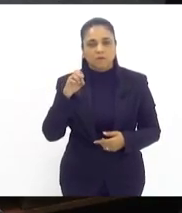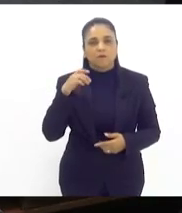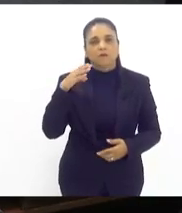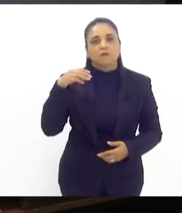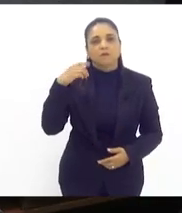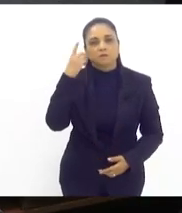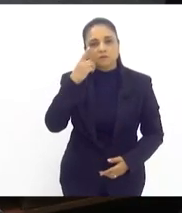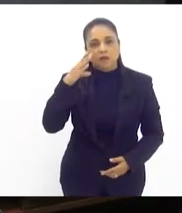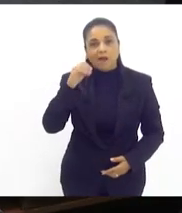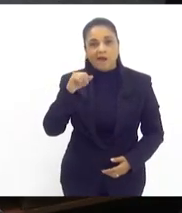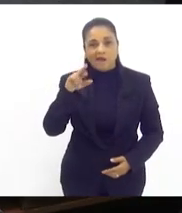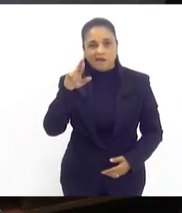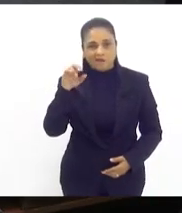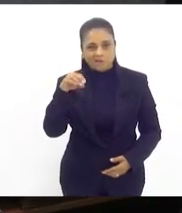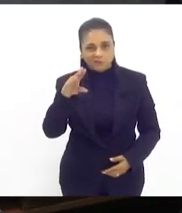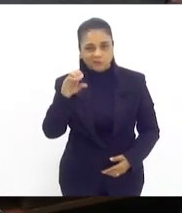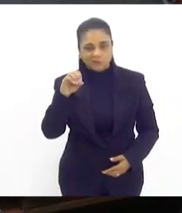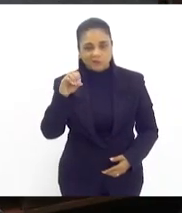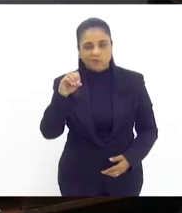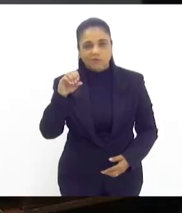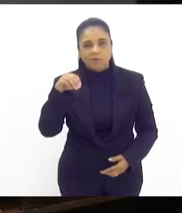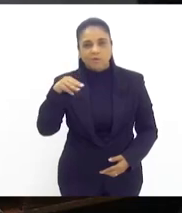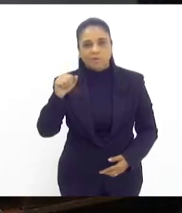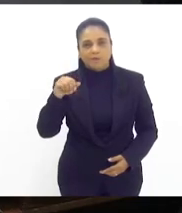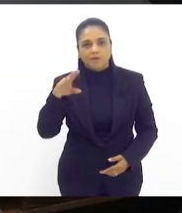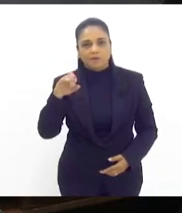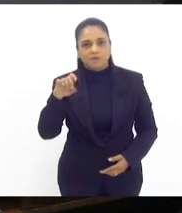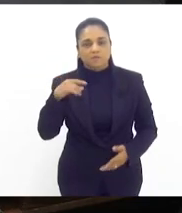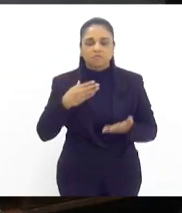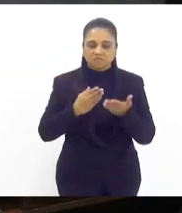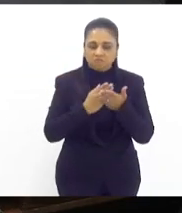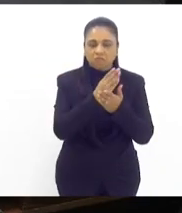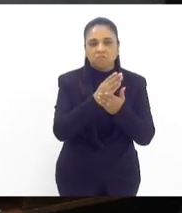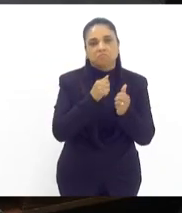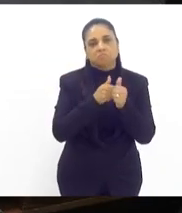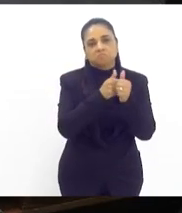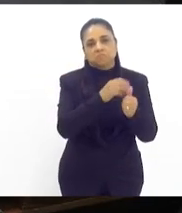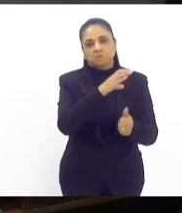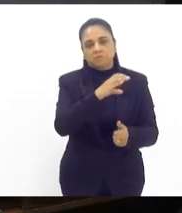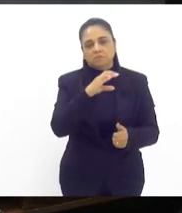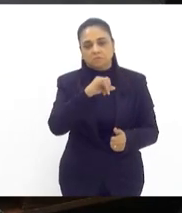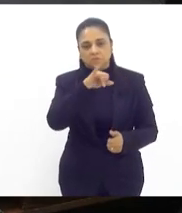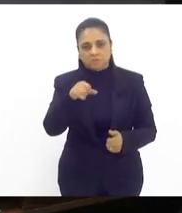Carlos Macedo favorável Presidente com a CNPJ